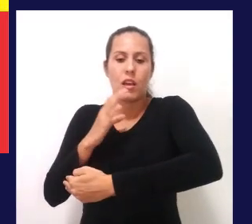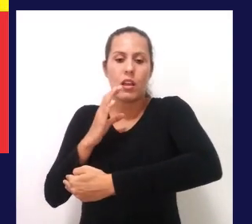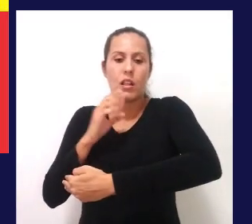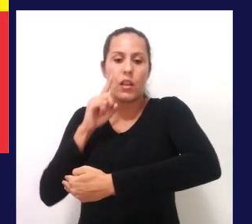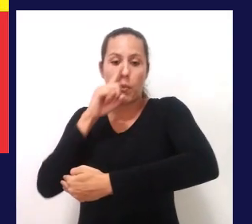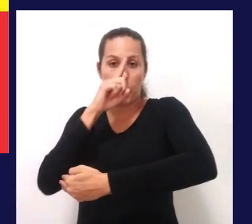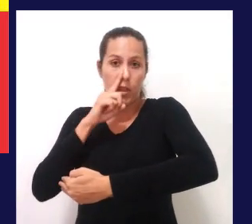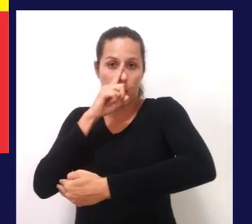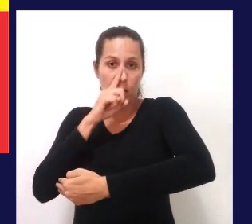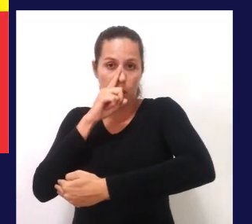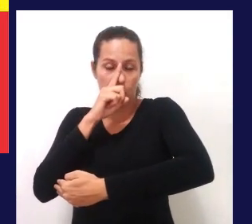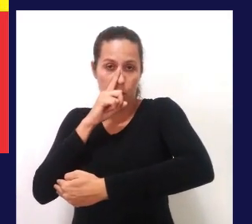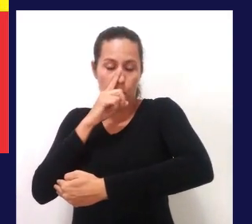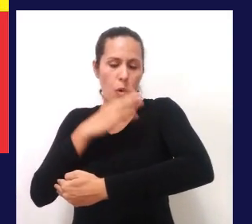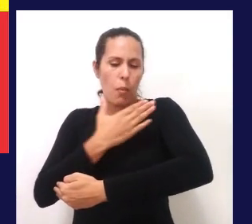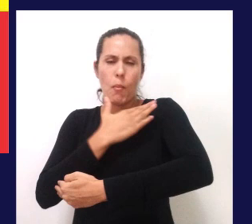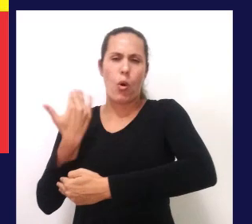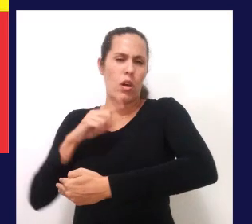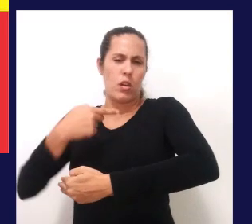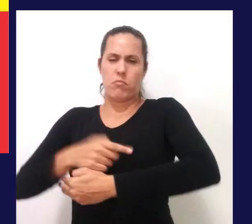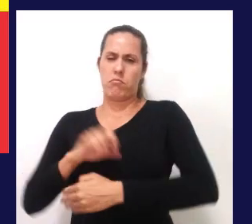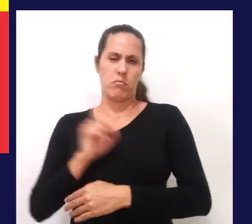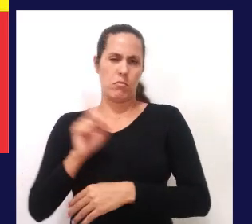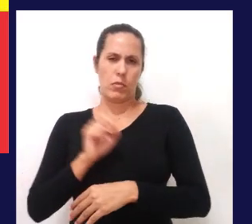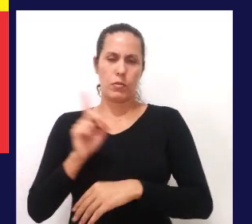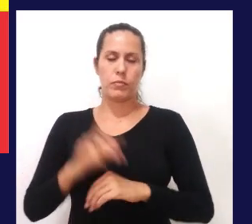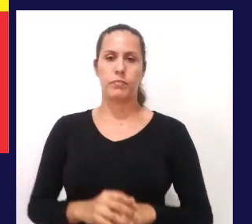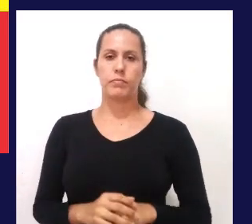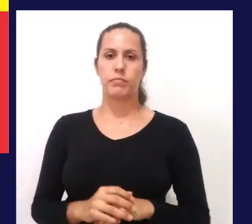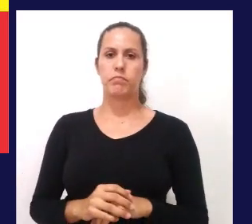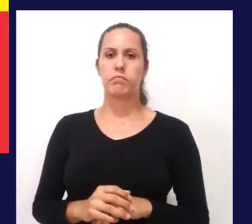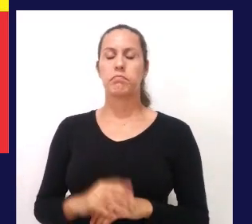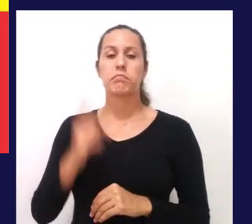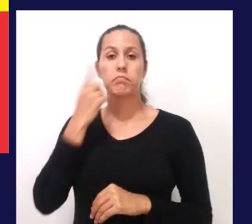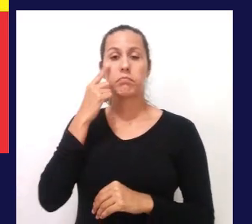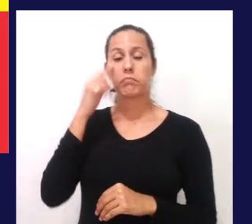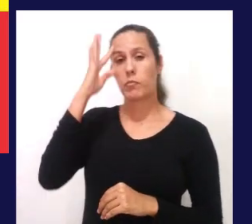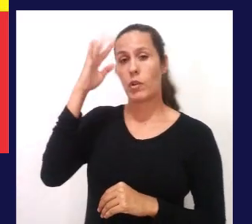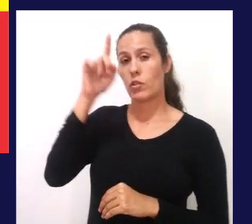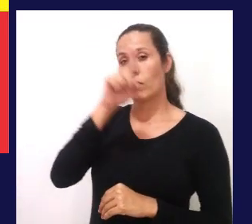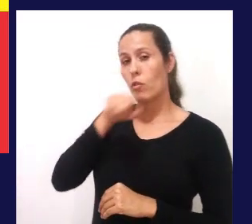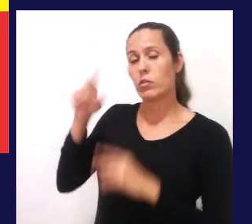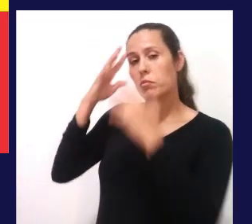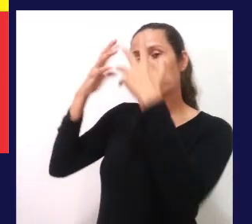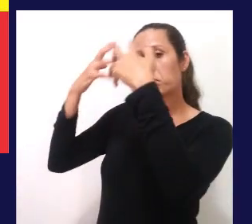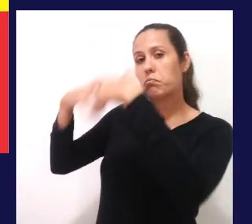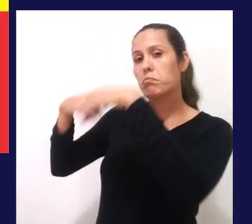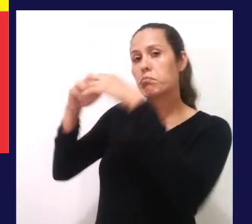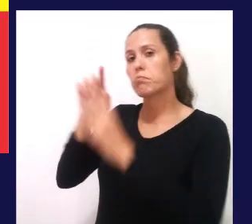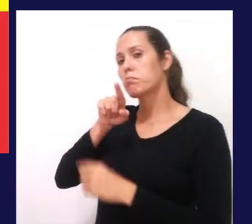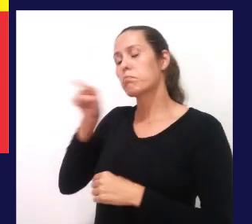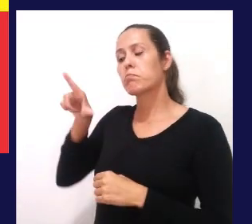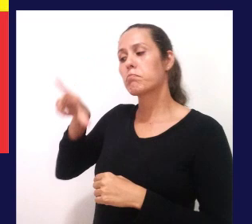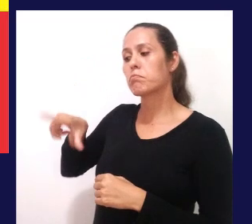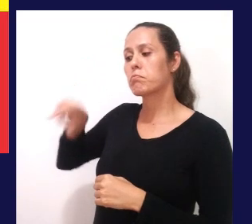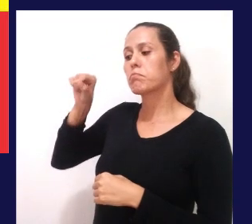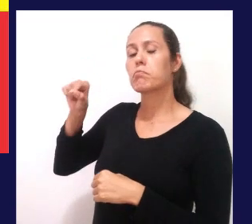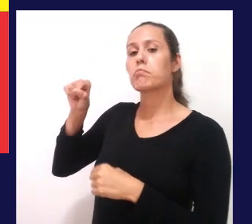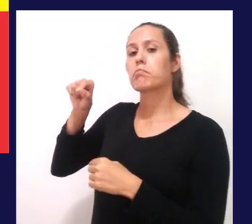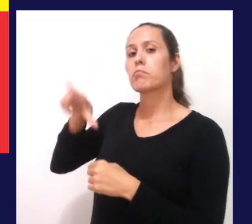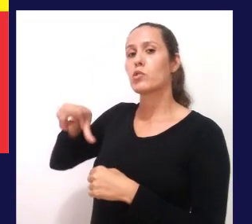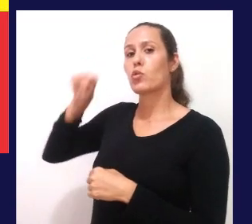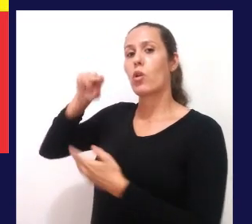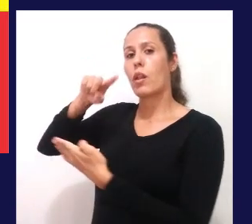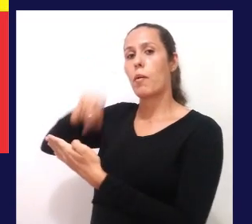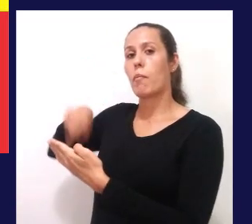parto. Bom, eu imagino agora que vocês estão observando aí na telinha qual das alternativas